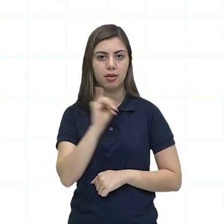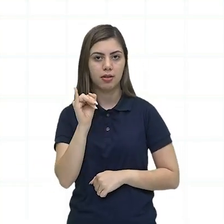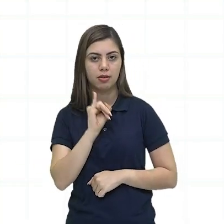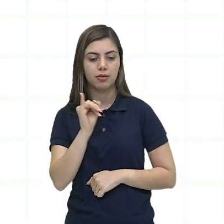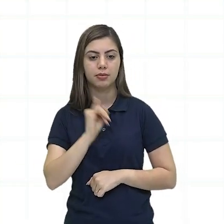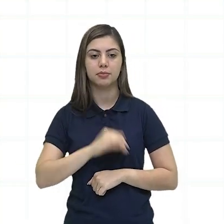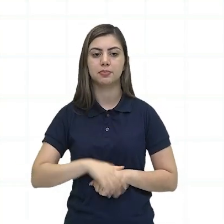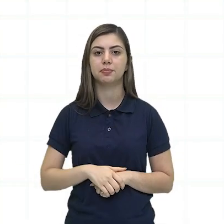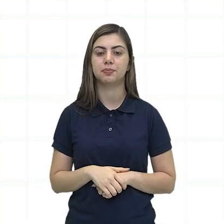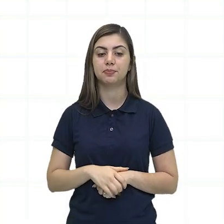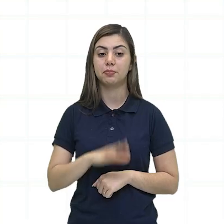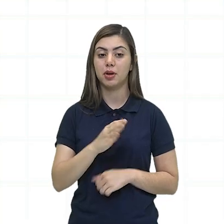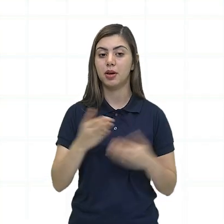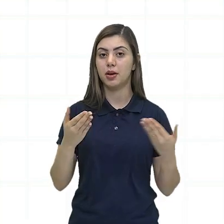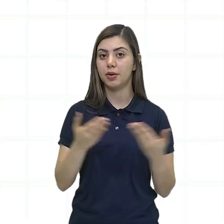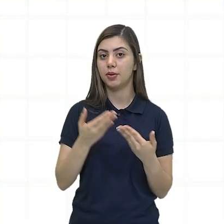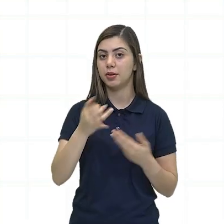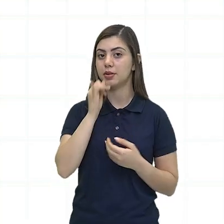colocar aqui, ó.